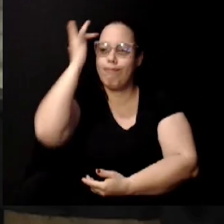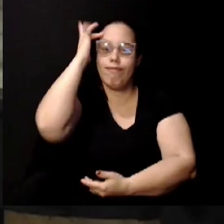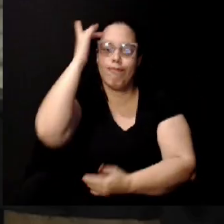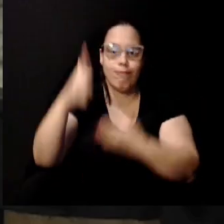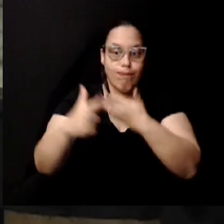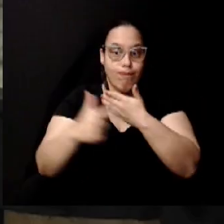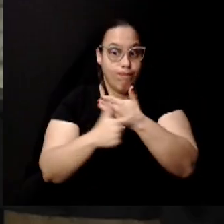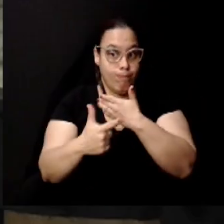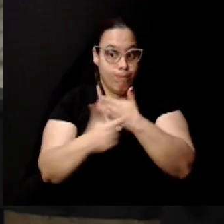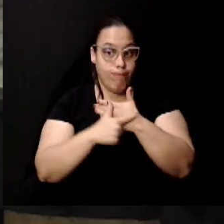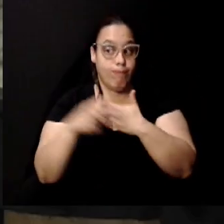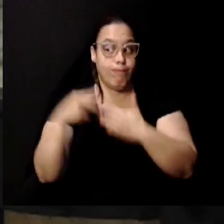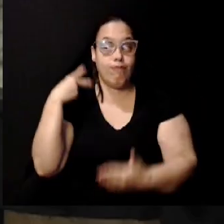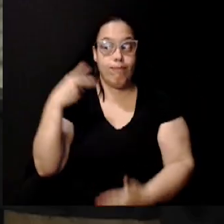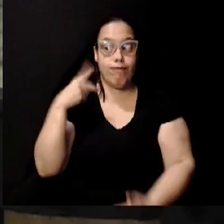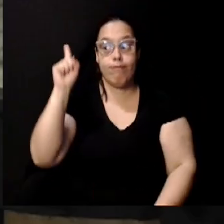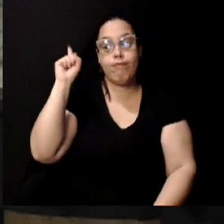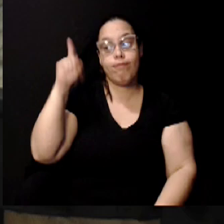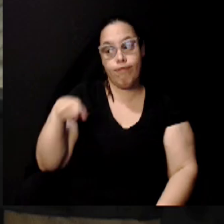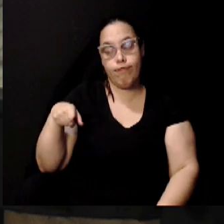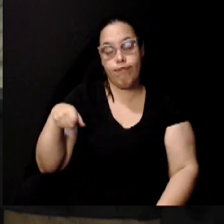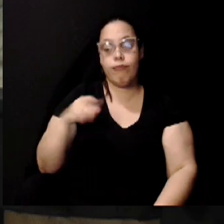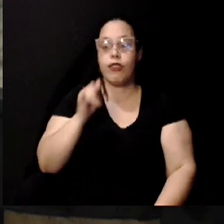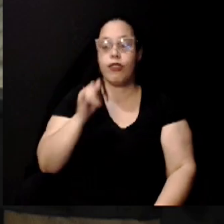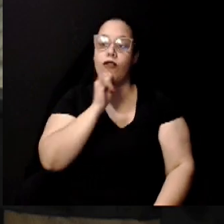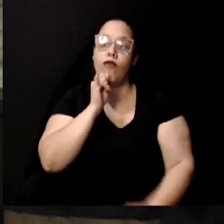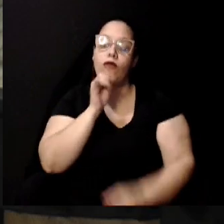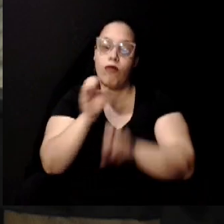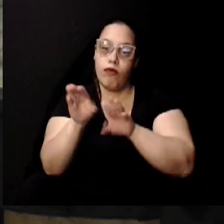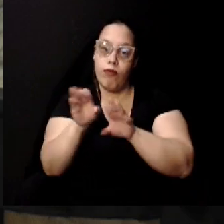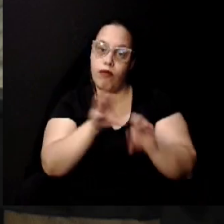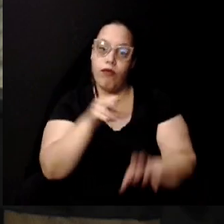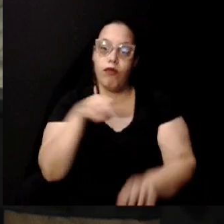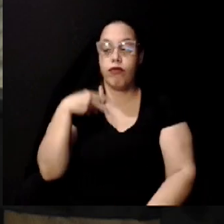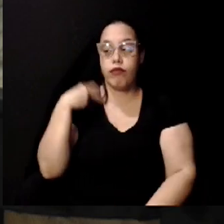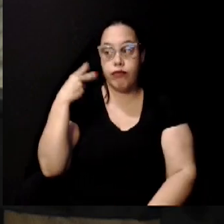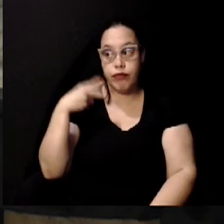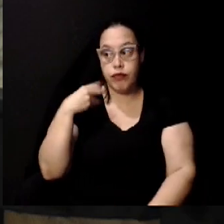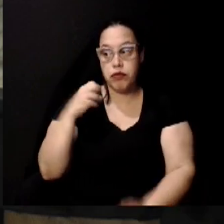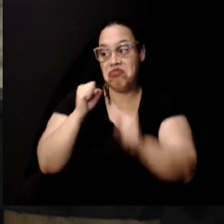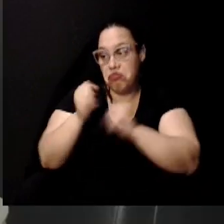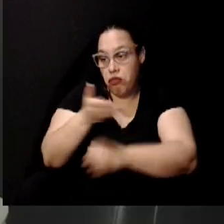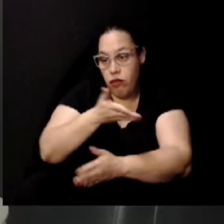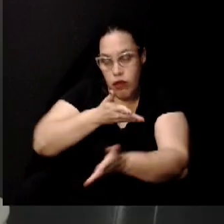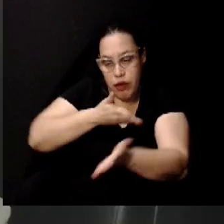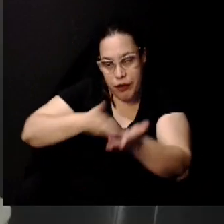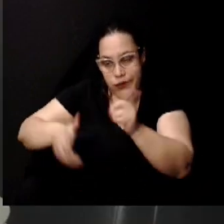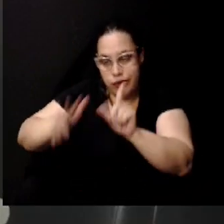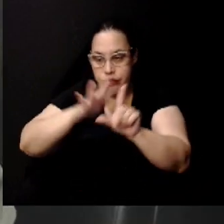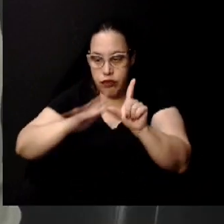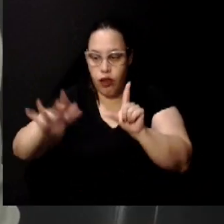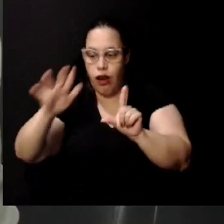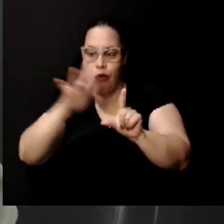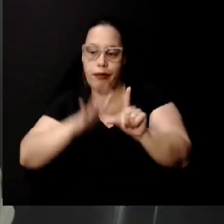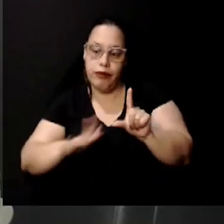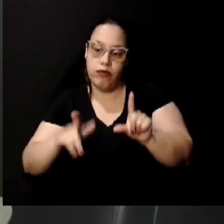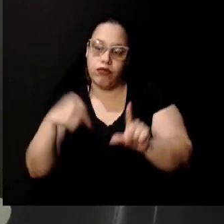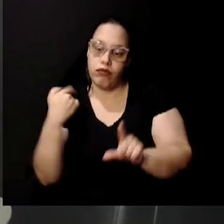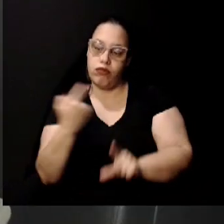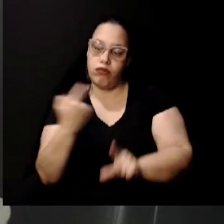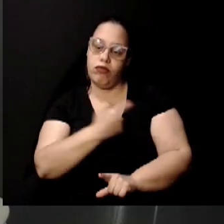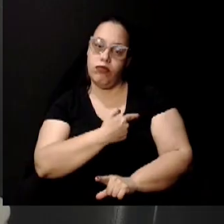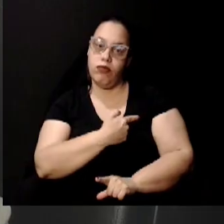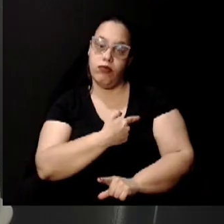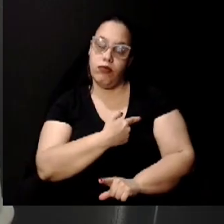vereador também é ser um exemplo de educação política, né? De poder compartilhar uma parte do que nós acumulamos de